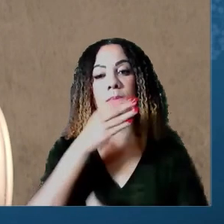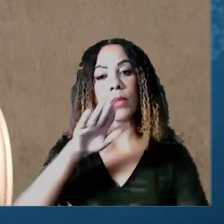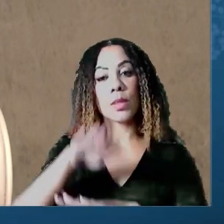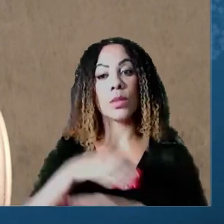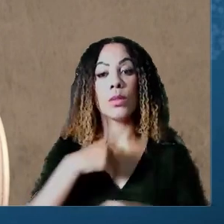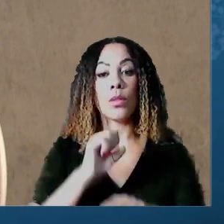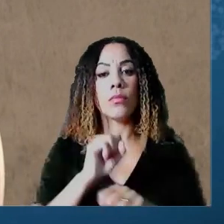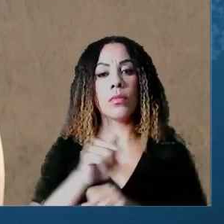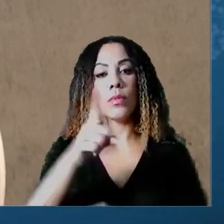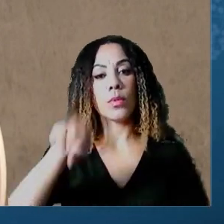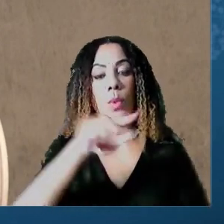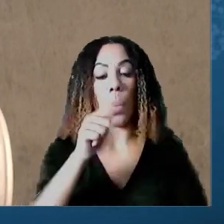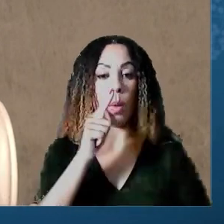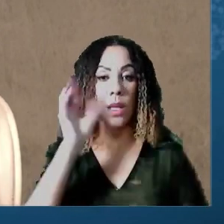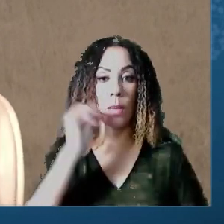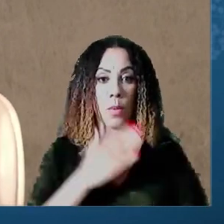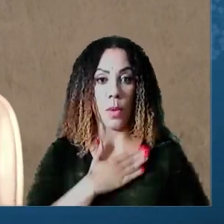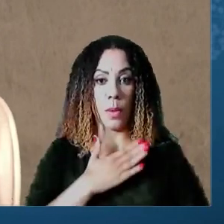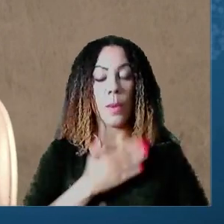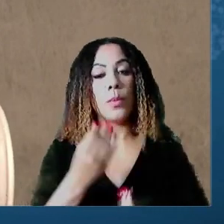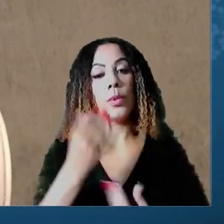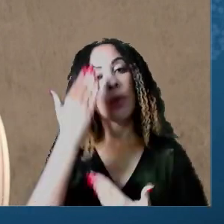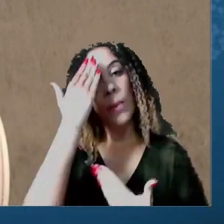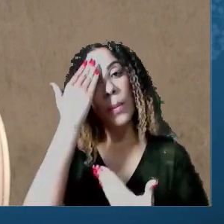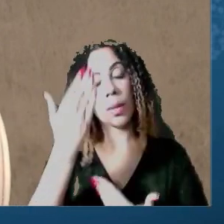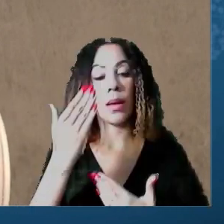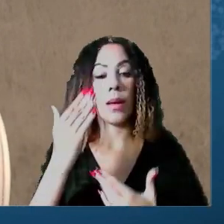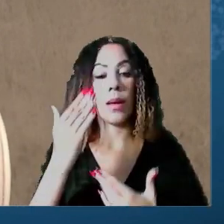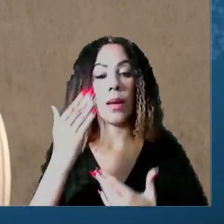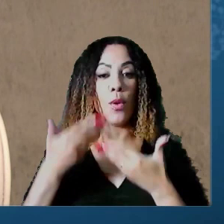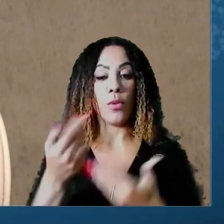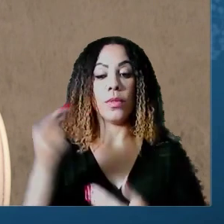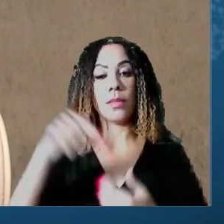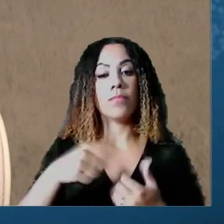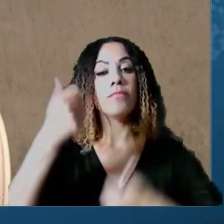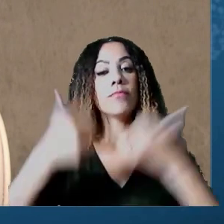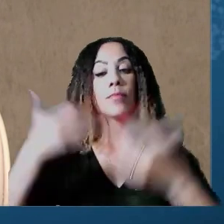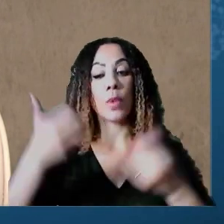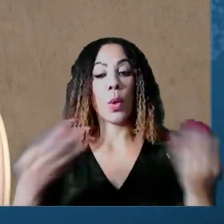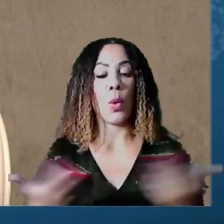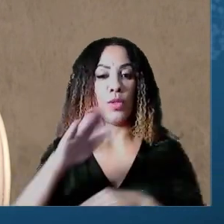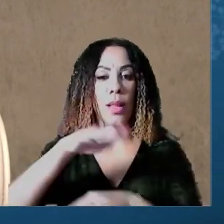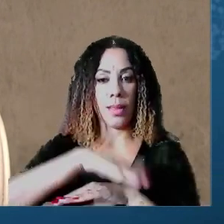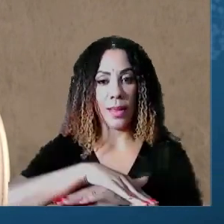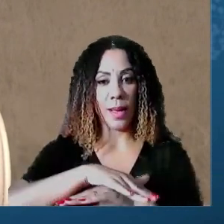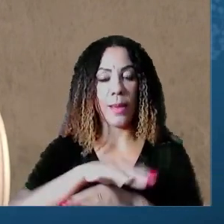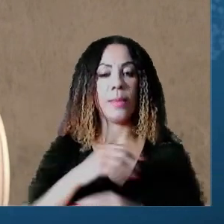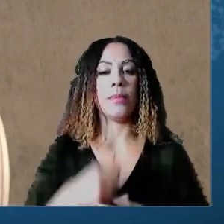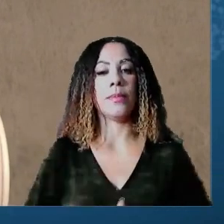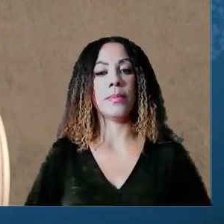vocês consigam me ouvir. Muito obrigado por me convidar a falar para vocês esta tarde.